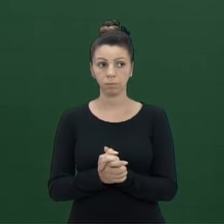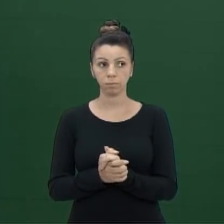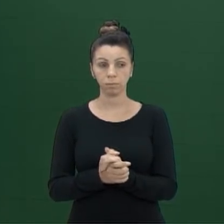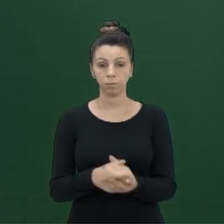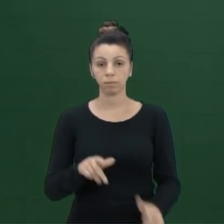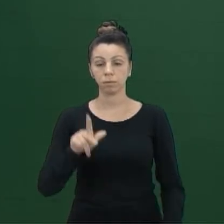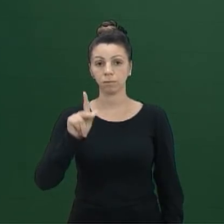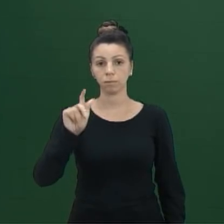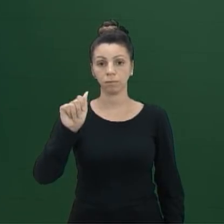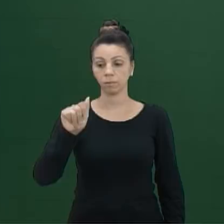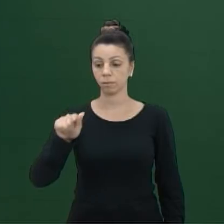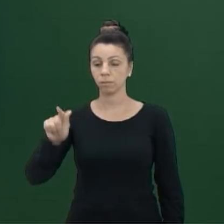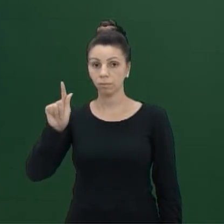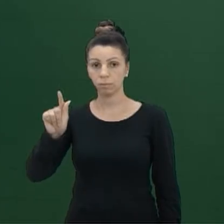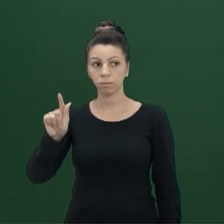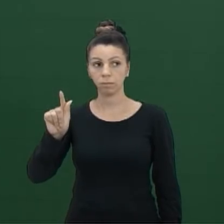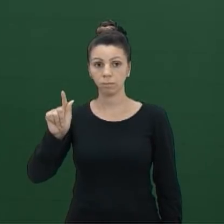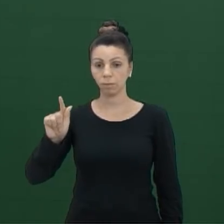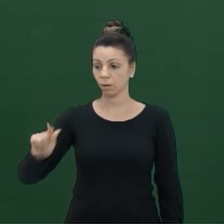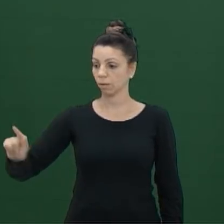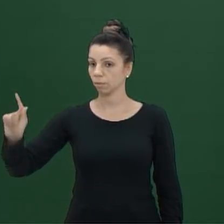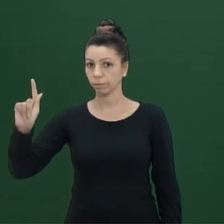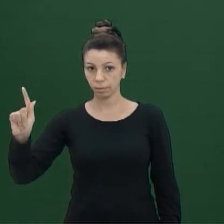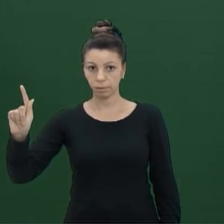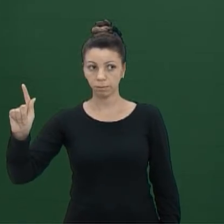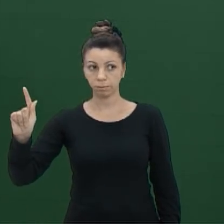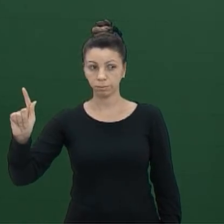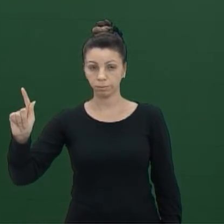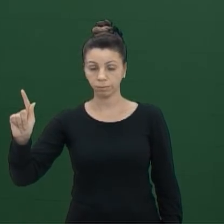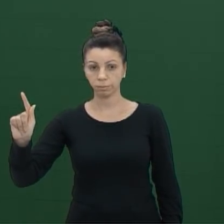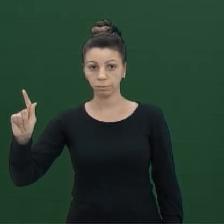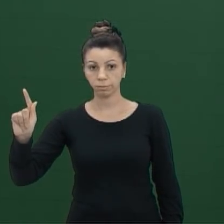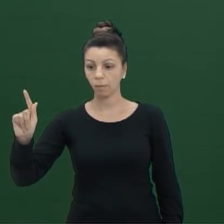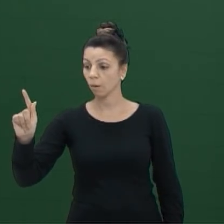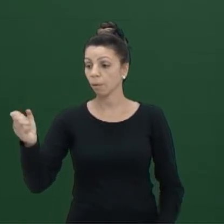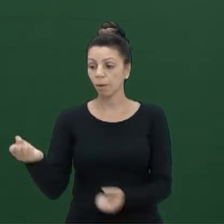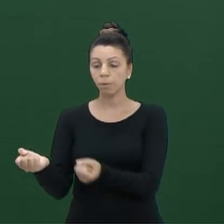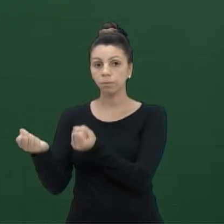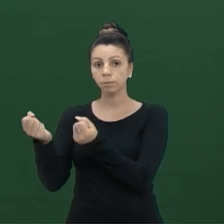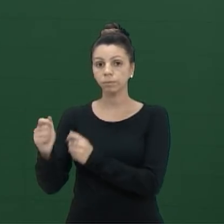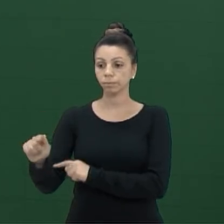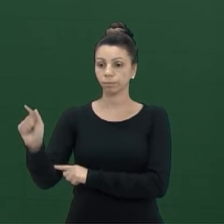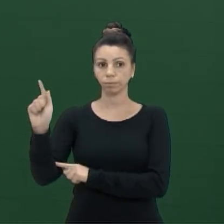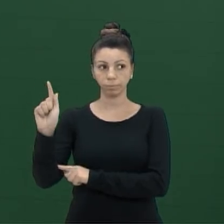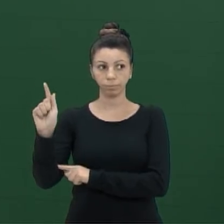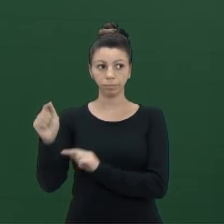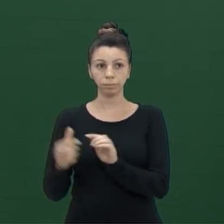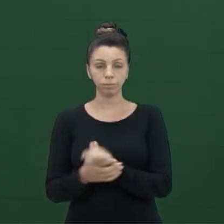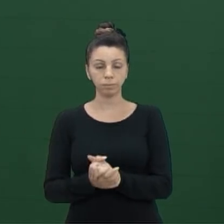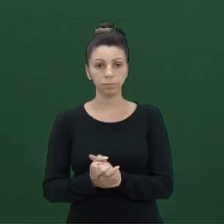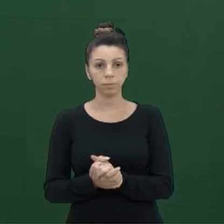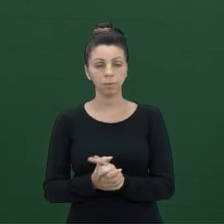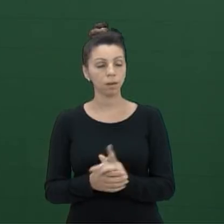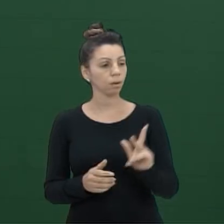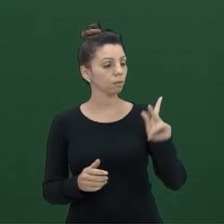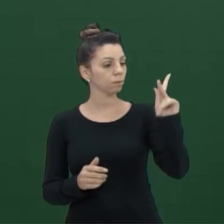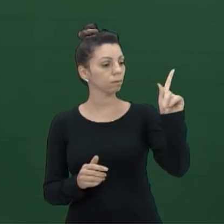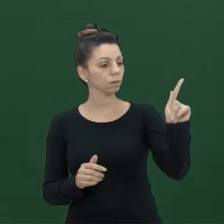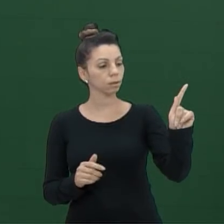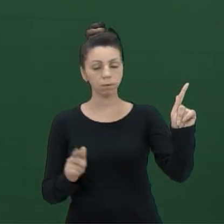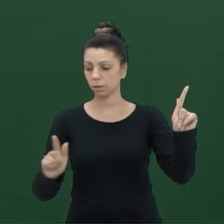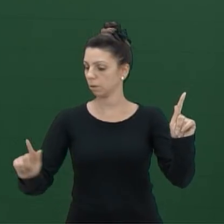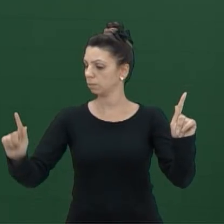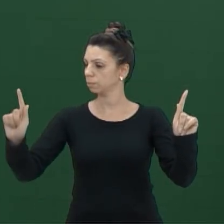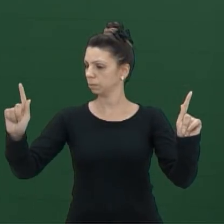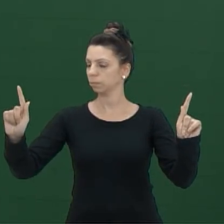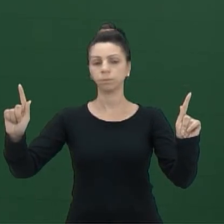do lado a nossa grama. Os pezinhos estão em grama. A gente tem o nosso peso em quilograma. Então, a gente vai